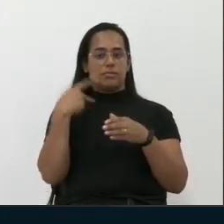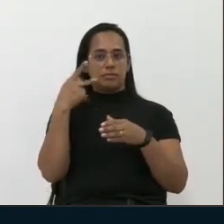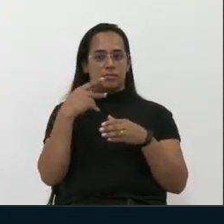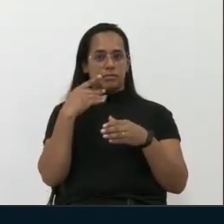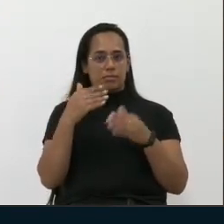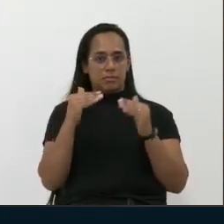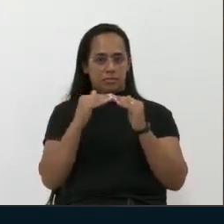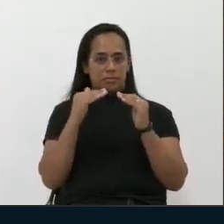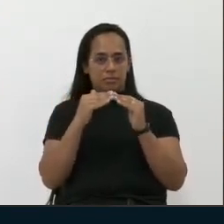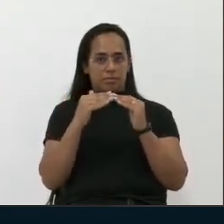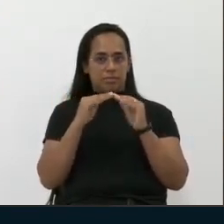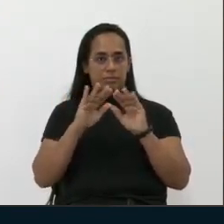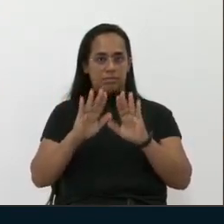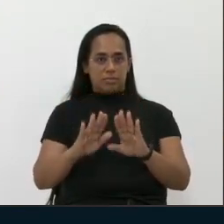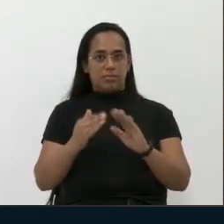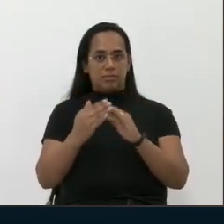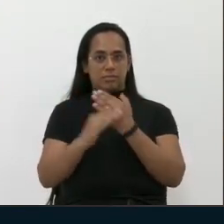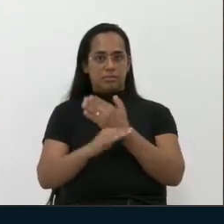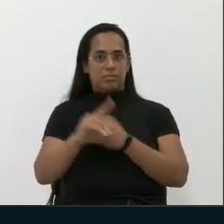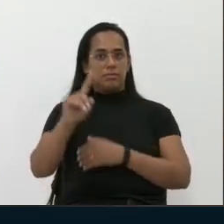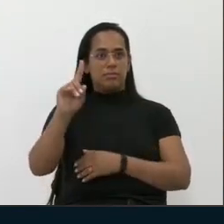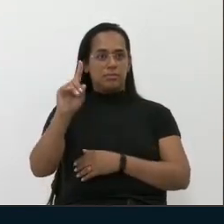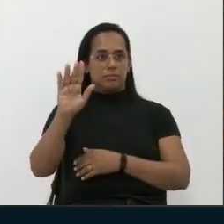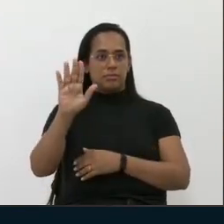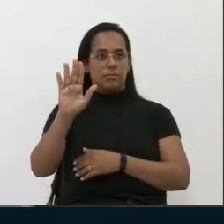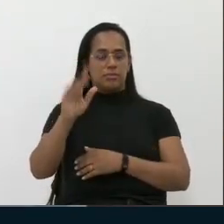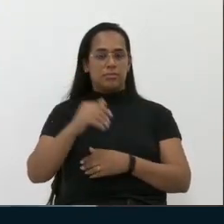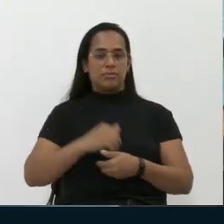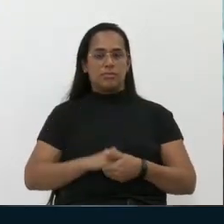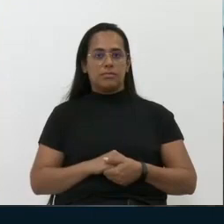e os contrários se manifestem. Pela ordem, presidente.